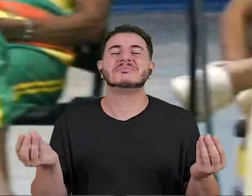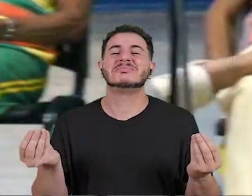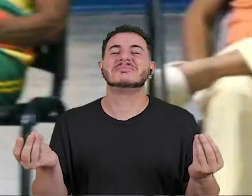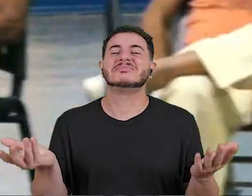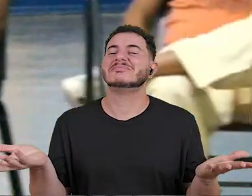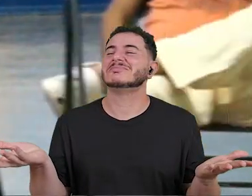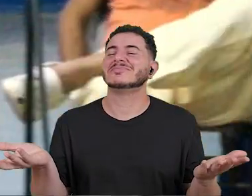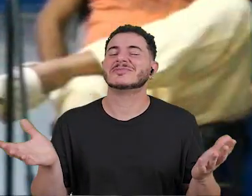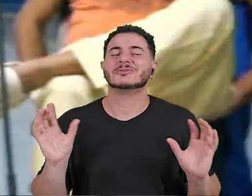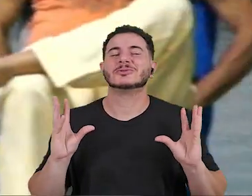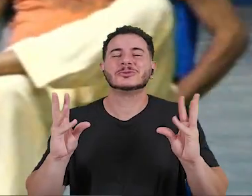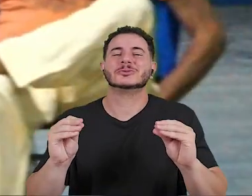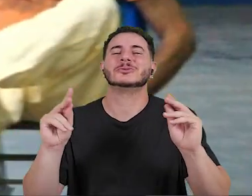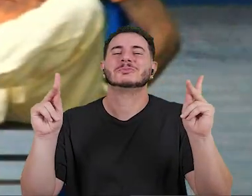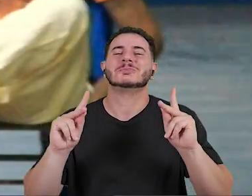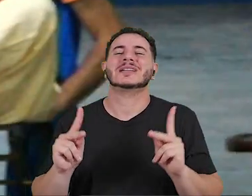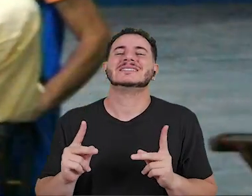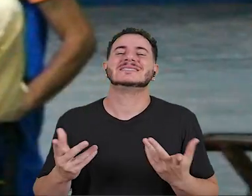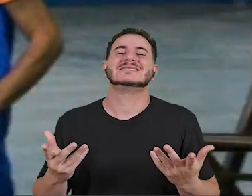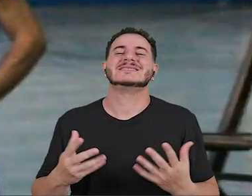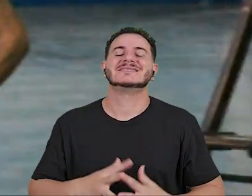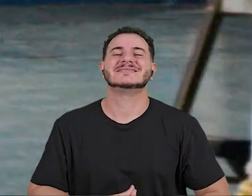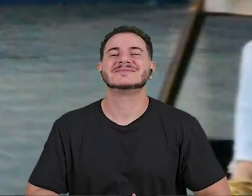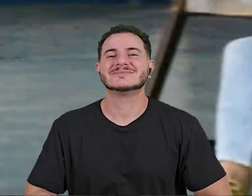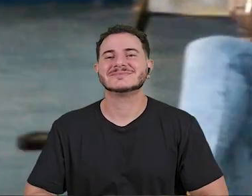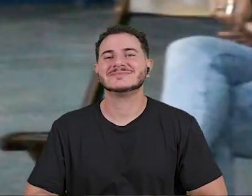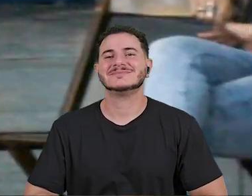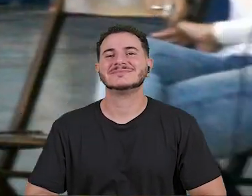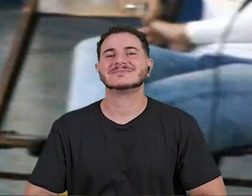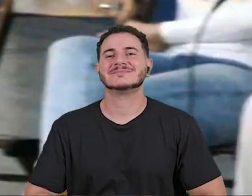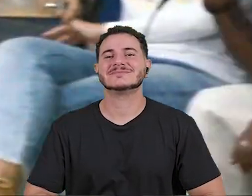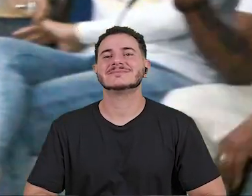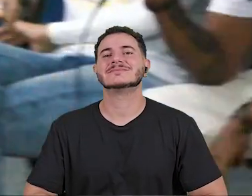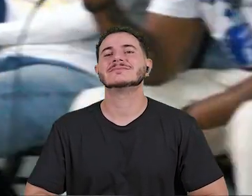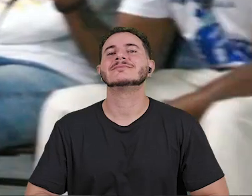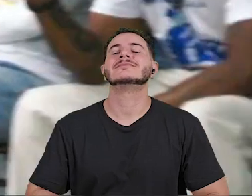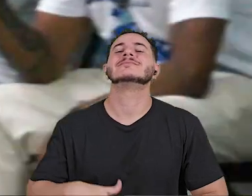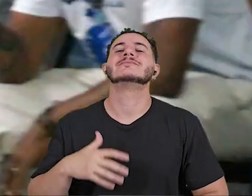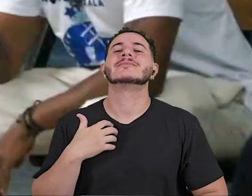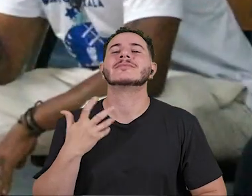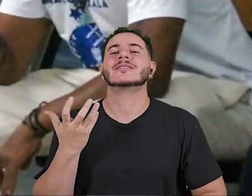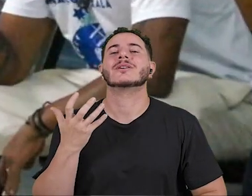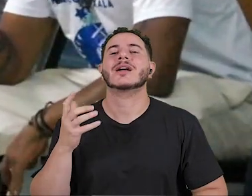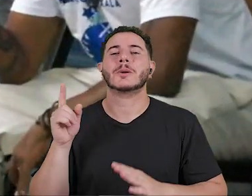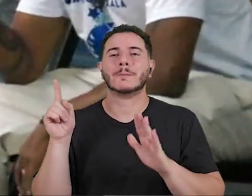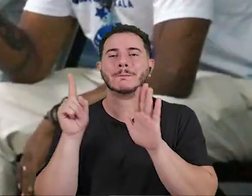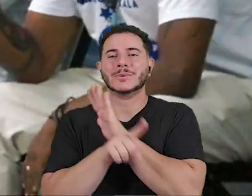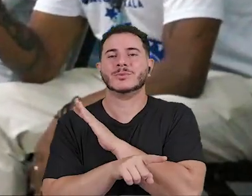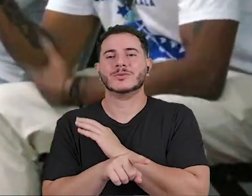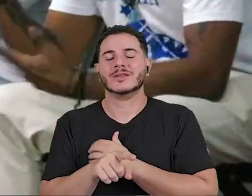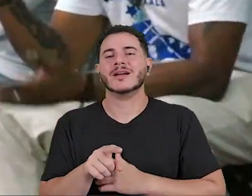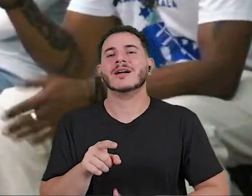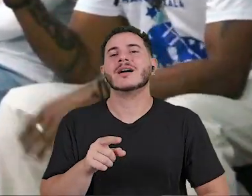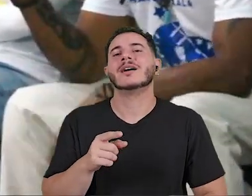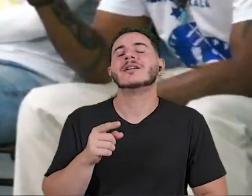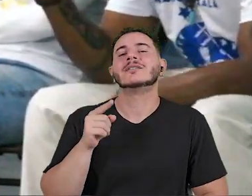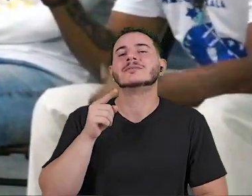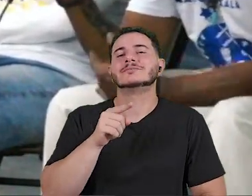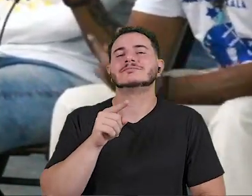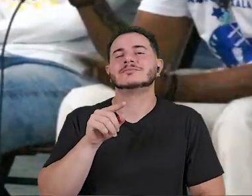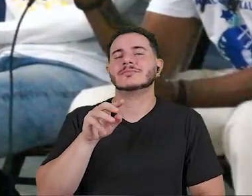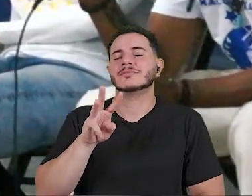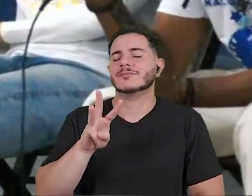Eu gostaria de perguntar para o Valtinho essa questão, né, que você falou sobre o Raízes,